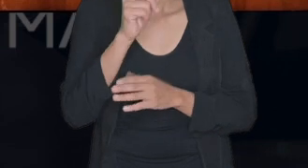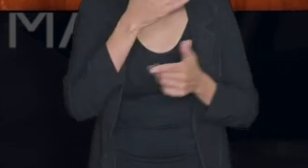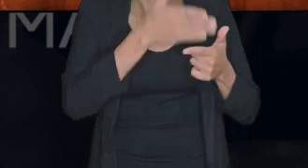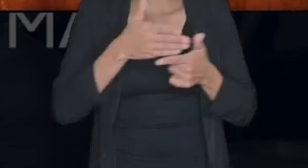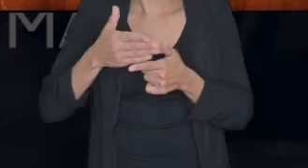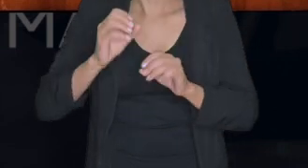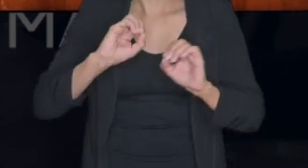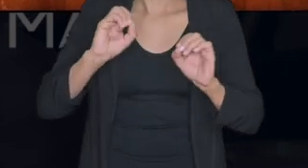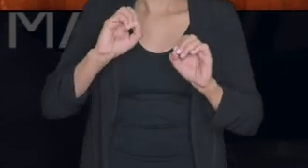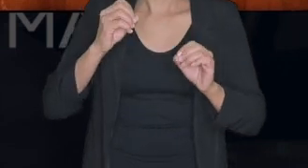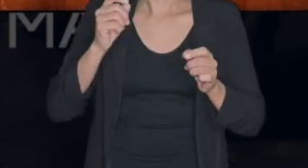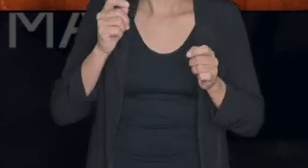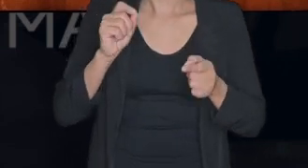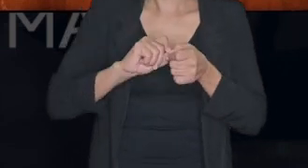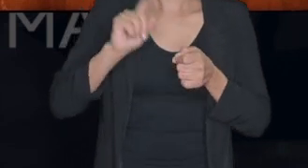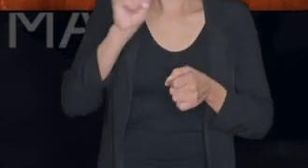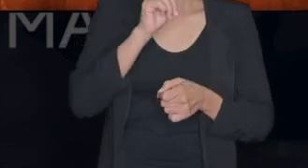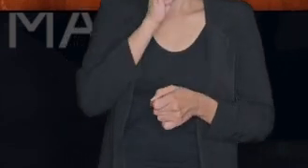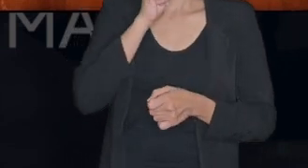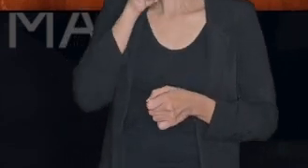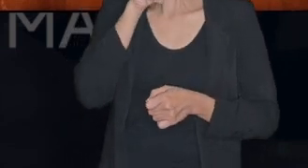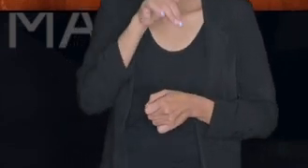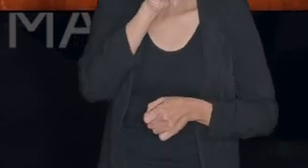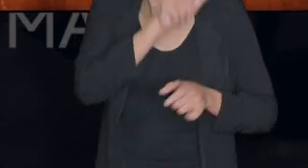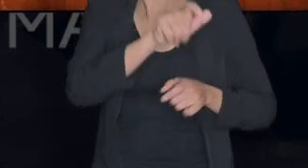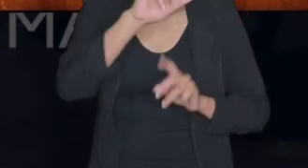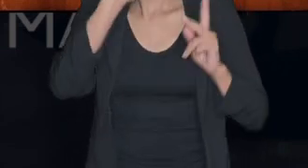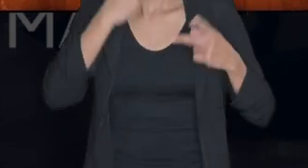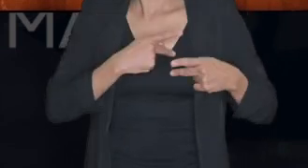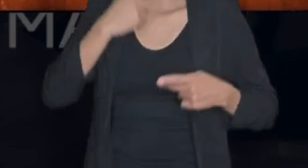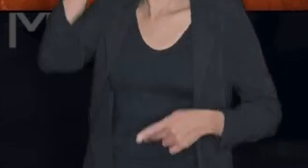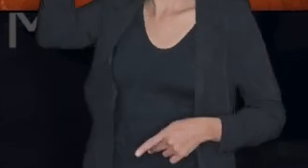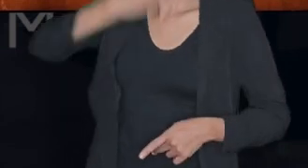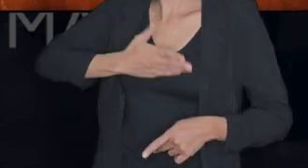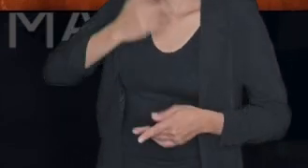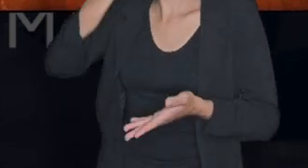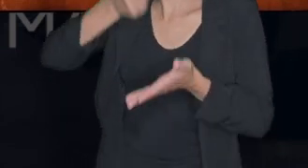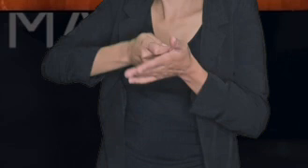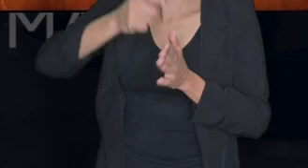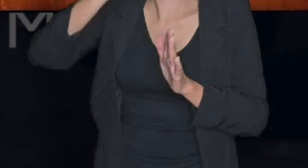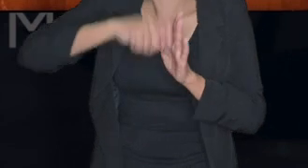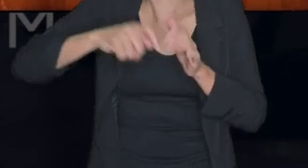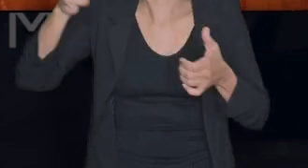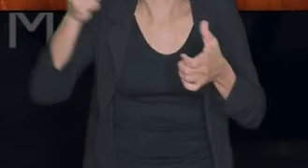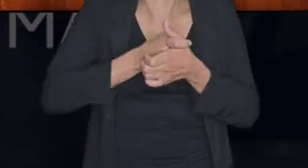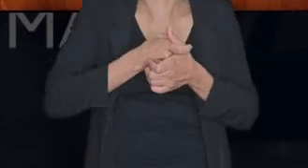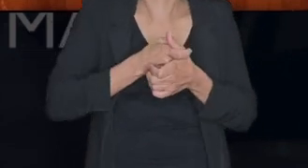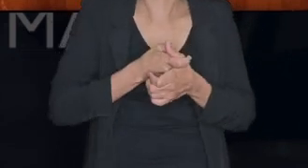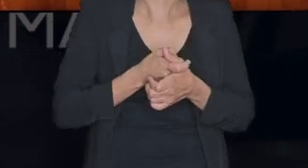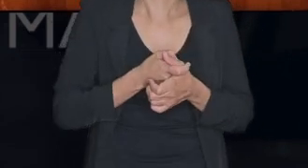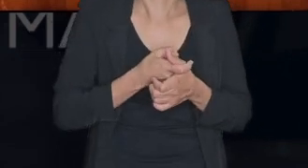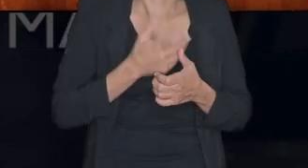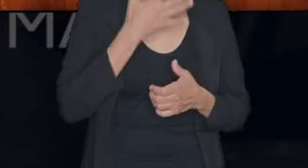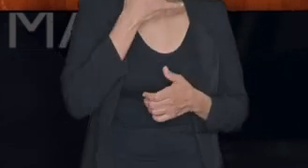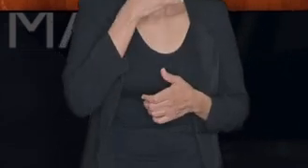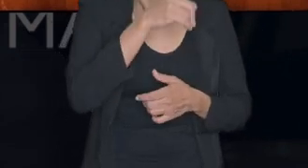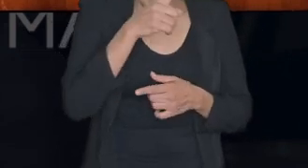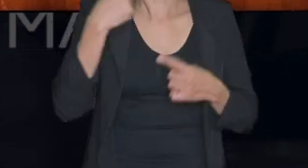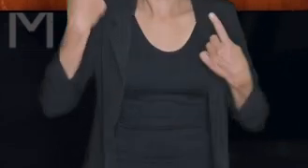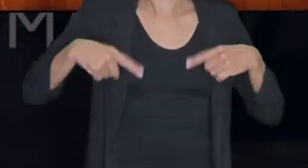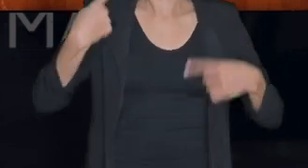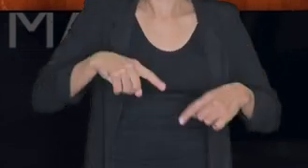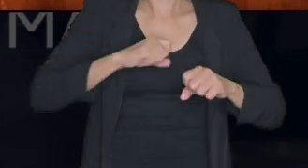provarem a quitação dos débitos tributários. Isso é dramático e vai ser bom para o debate. Que vença a força do melhor